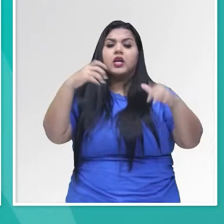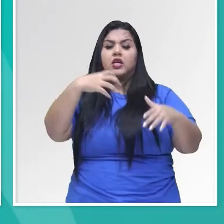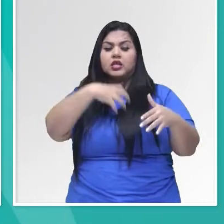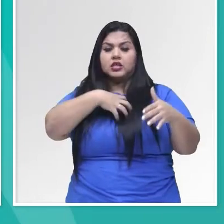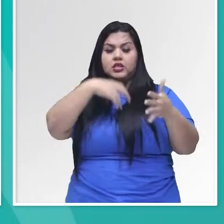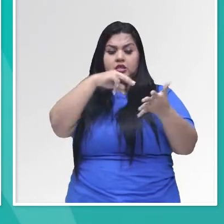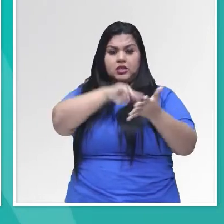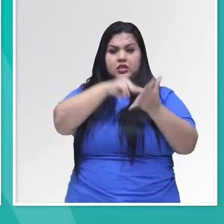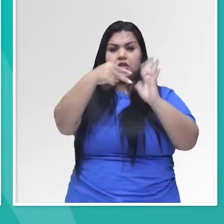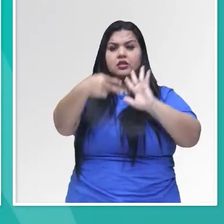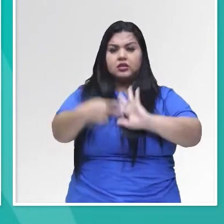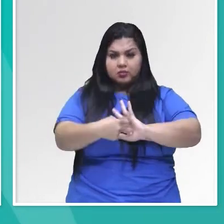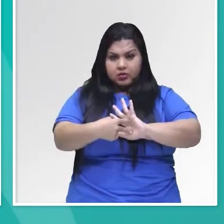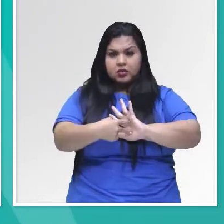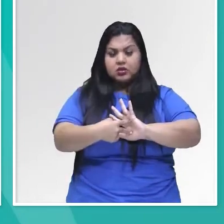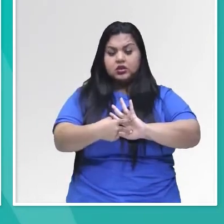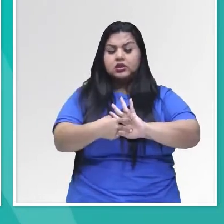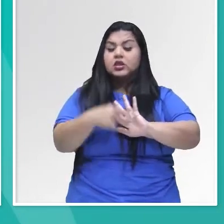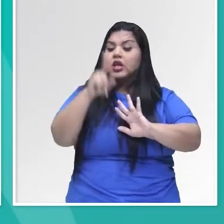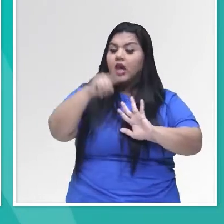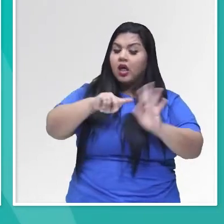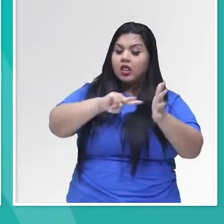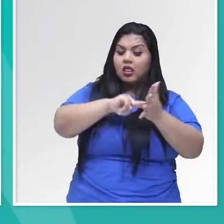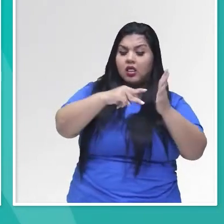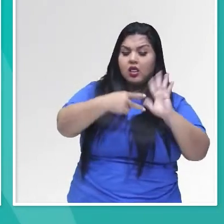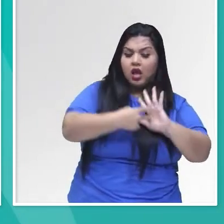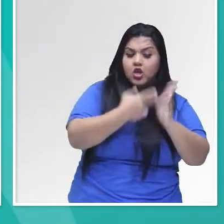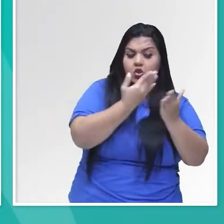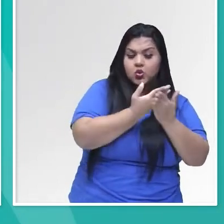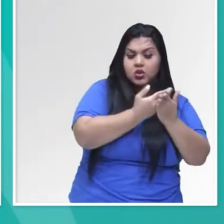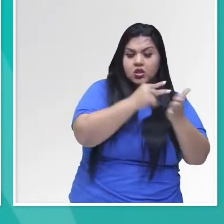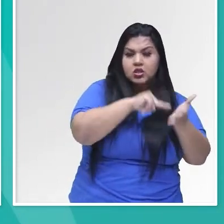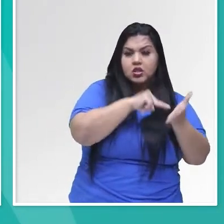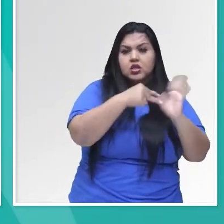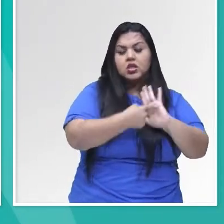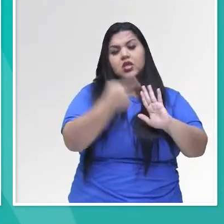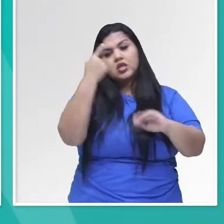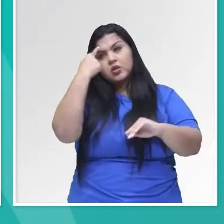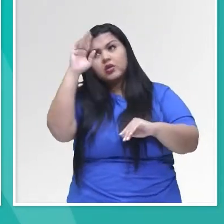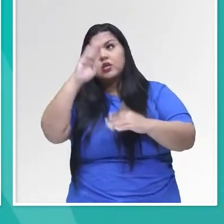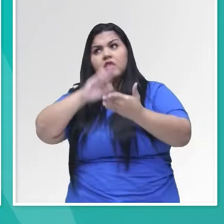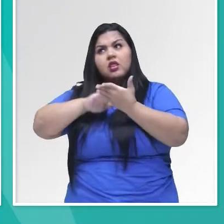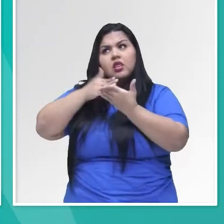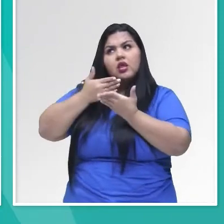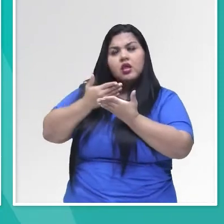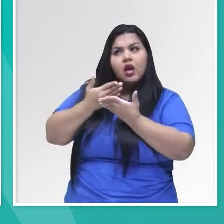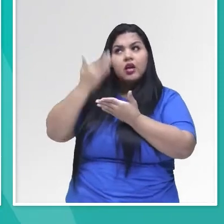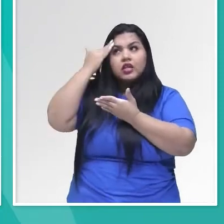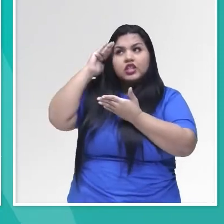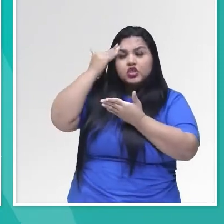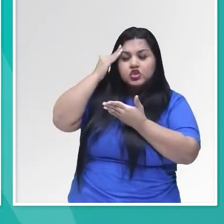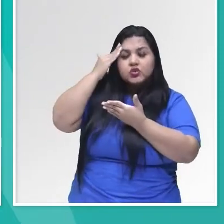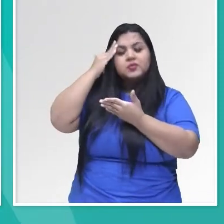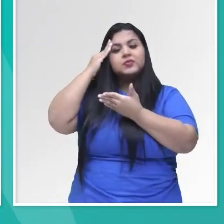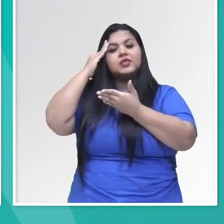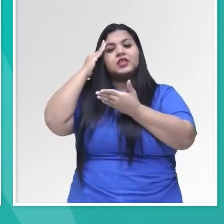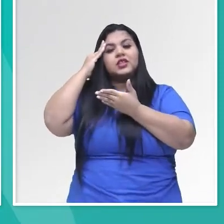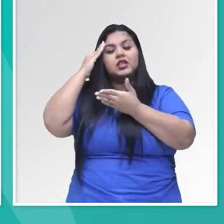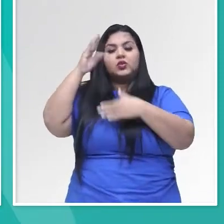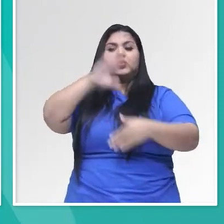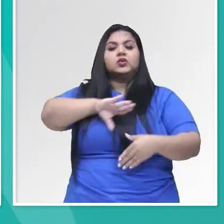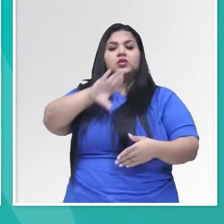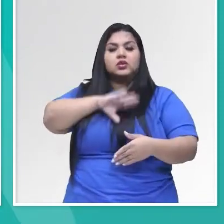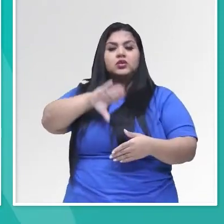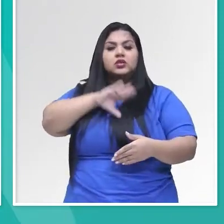a significado. Quando nós estudamos o significado, a interpretação textual na língua portuguesa, muito